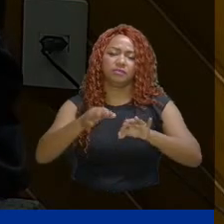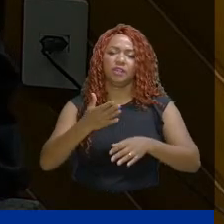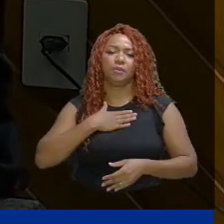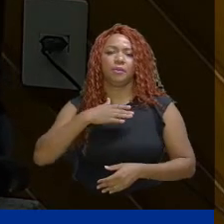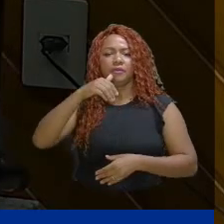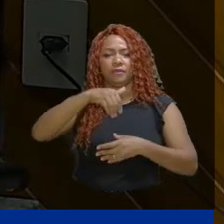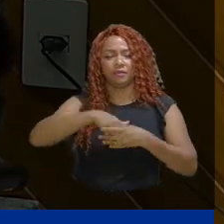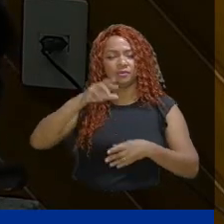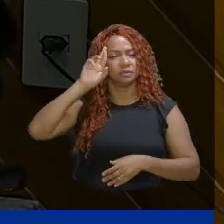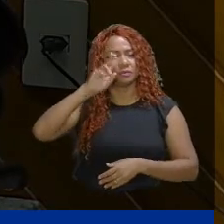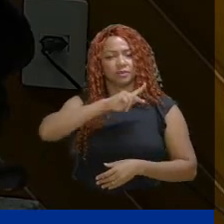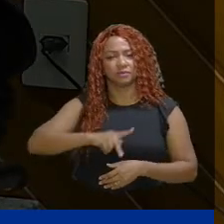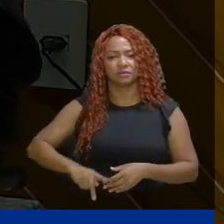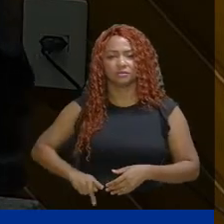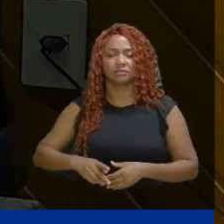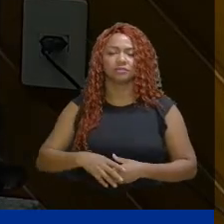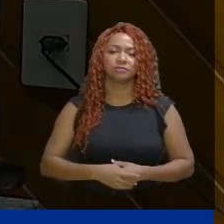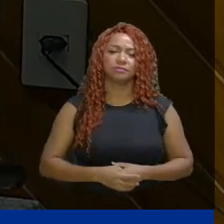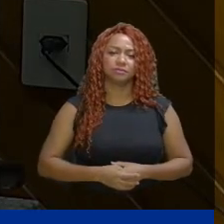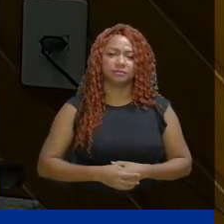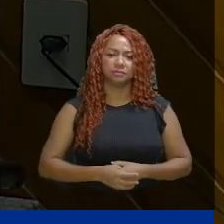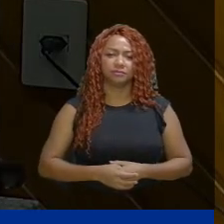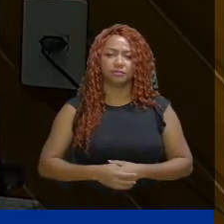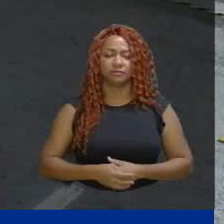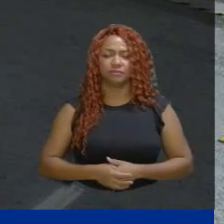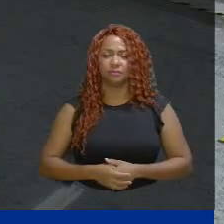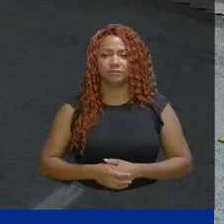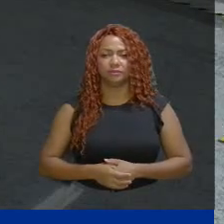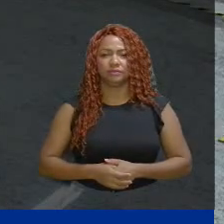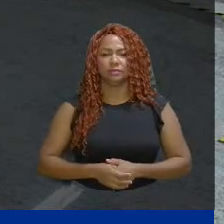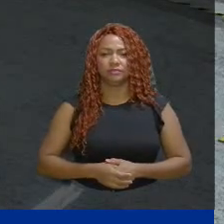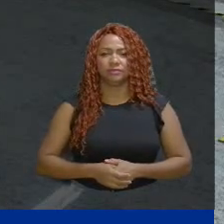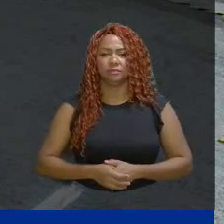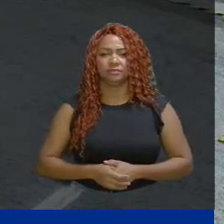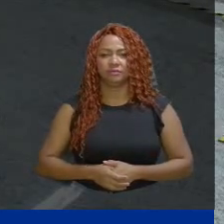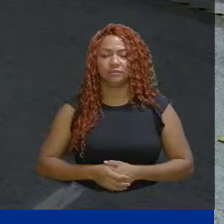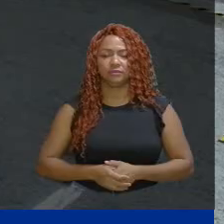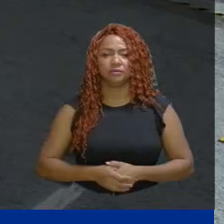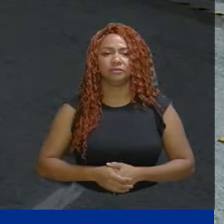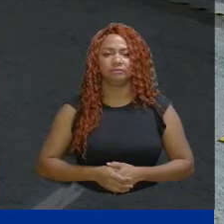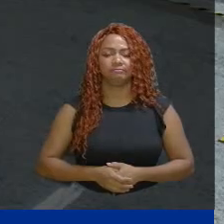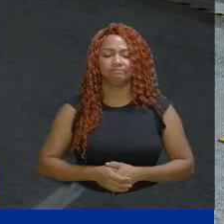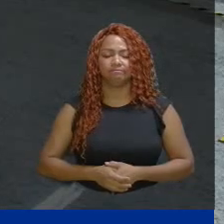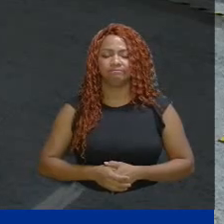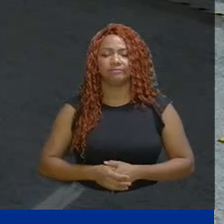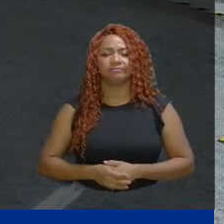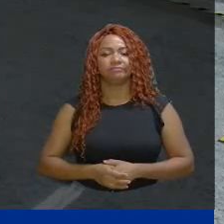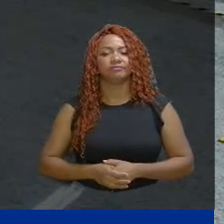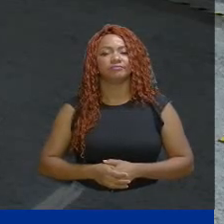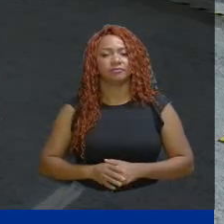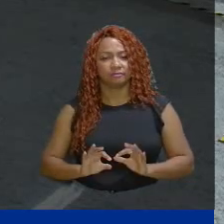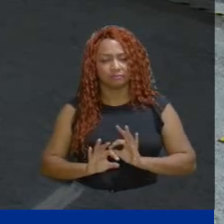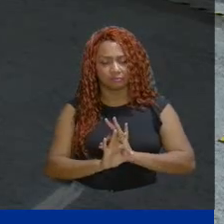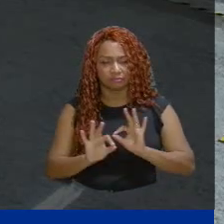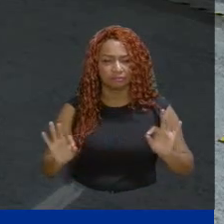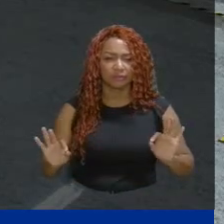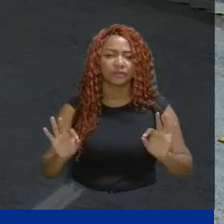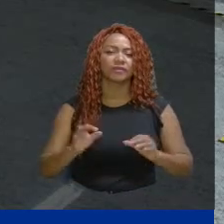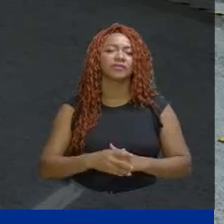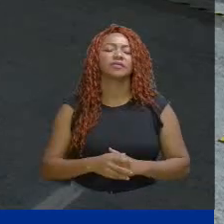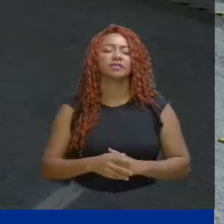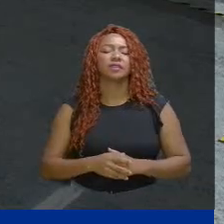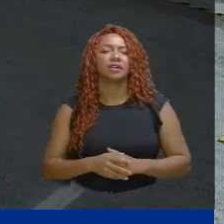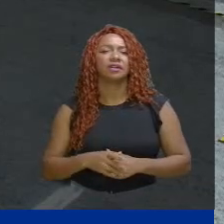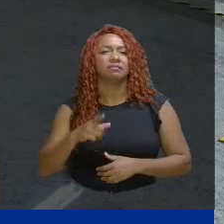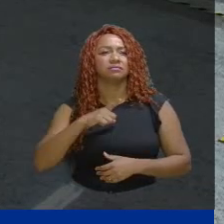Como eu voto, senhor presidente? Imagem ampla do plenário. Só uma retificação, na